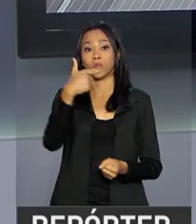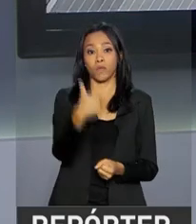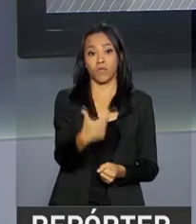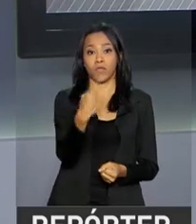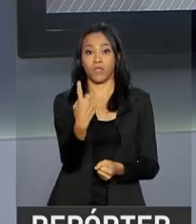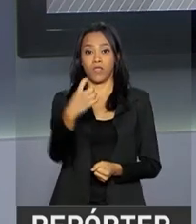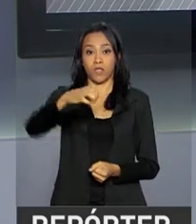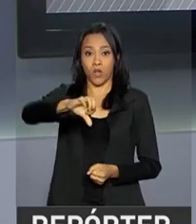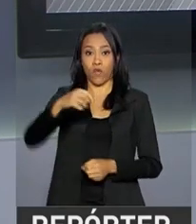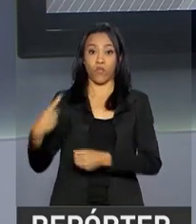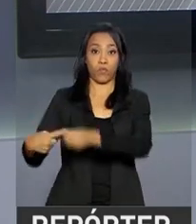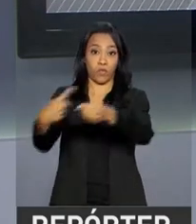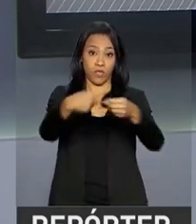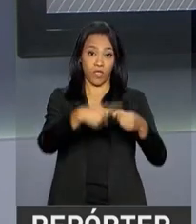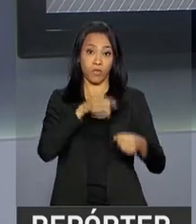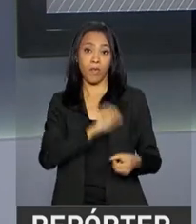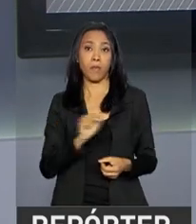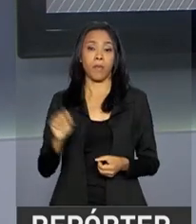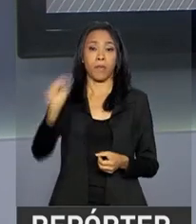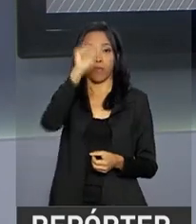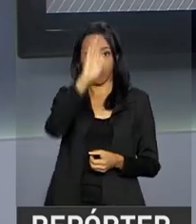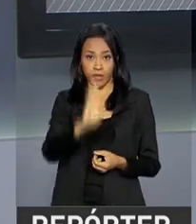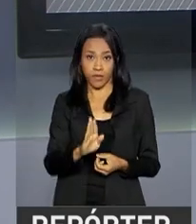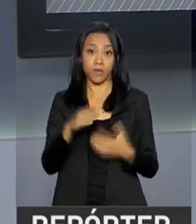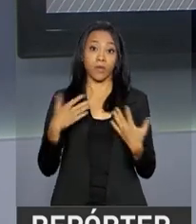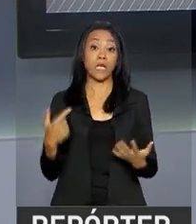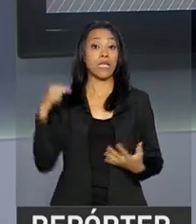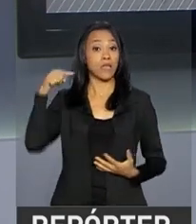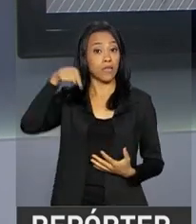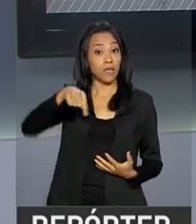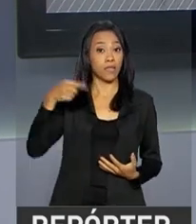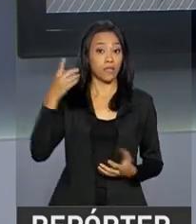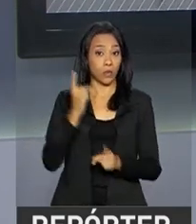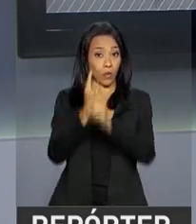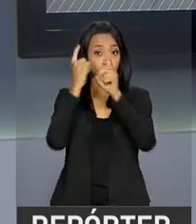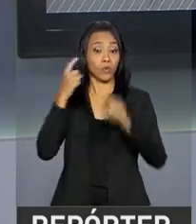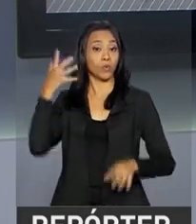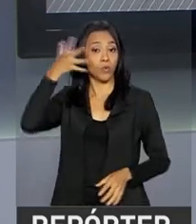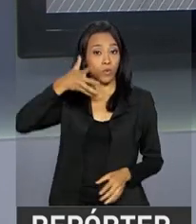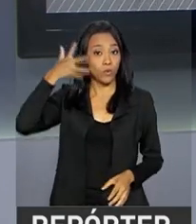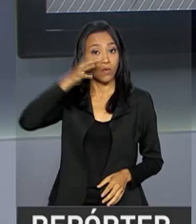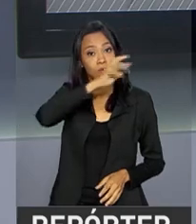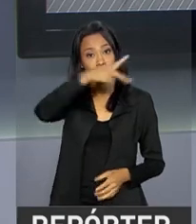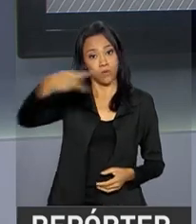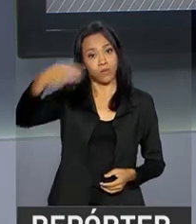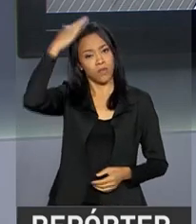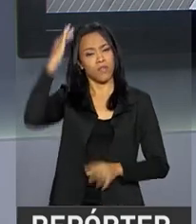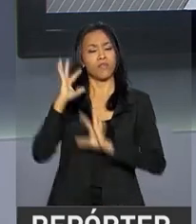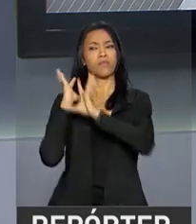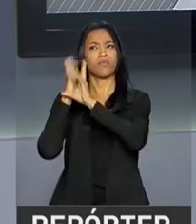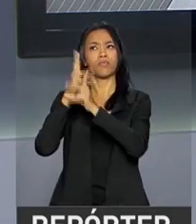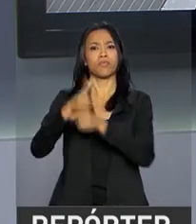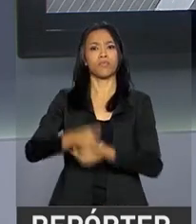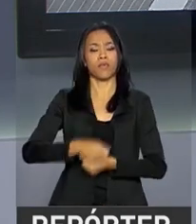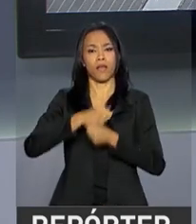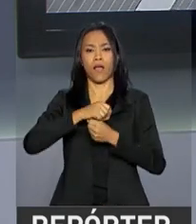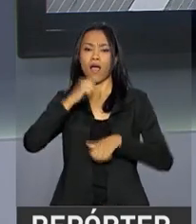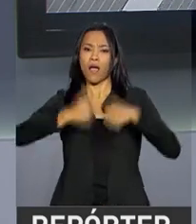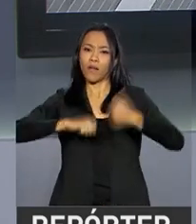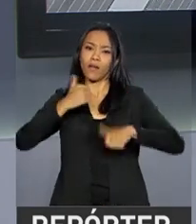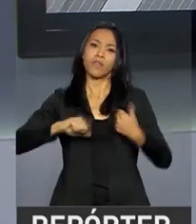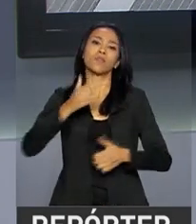de todas as regiões do país durante o discurso o presidente fez um balanço de várias ações do governo e dos resultados alcançados